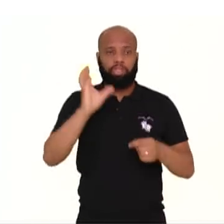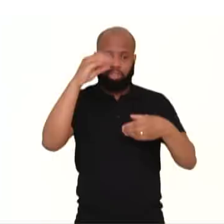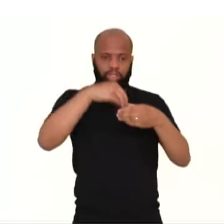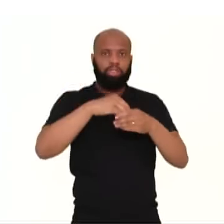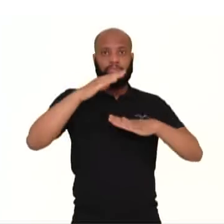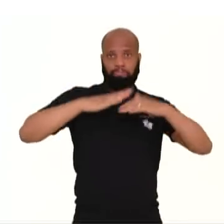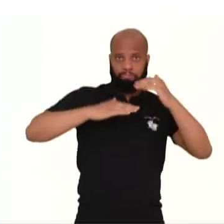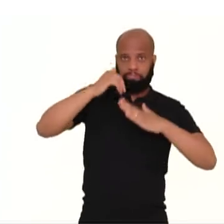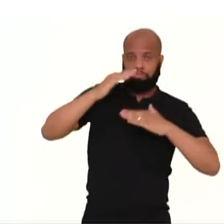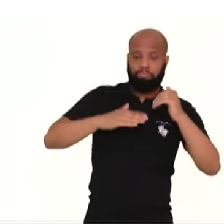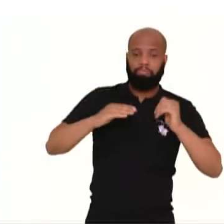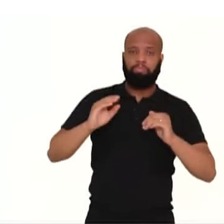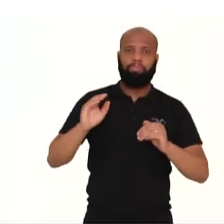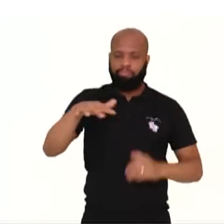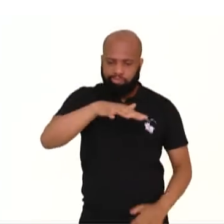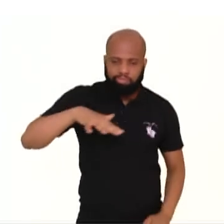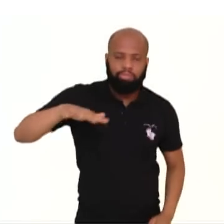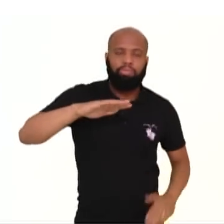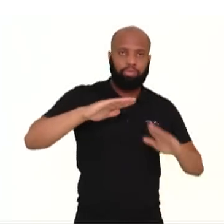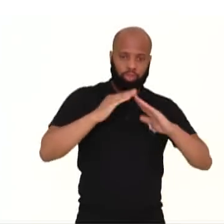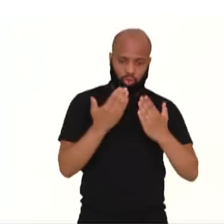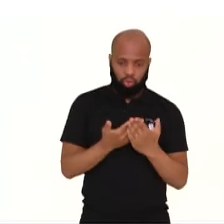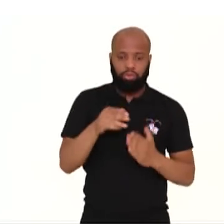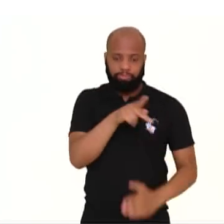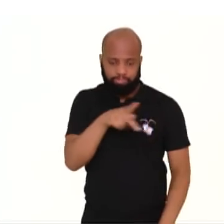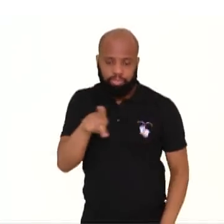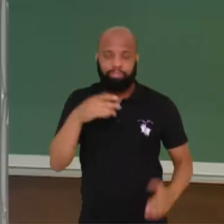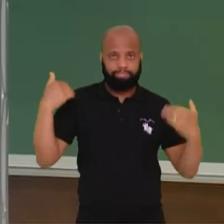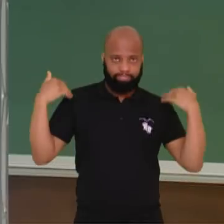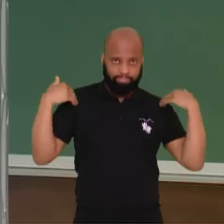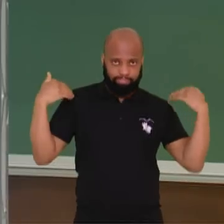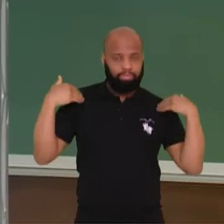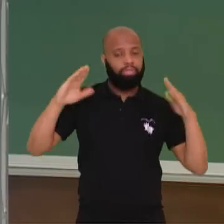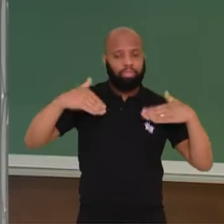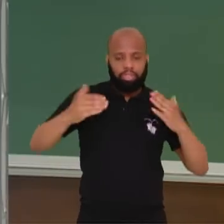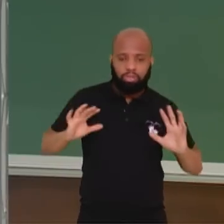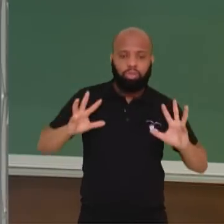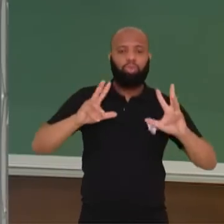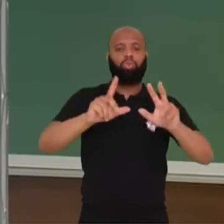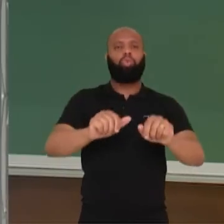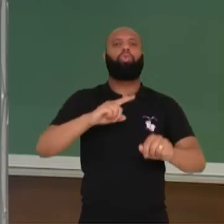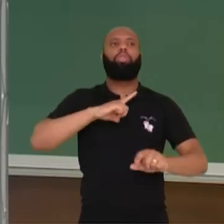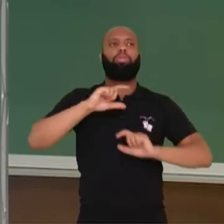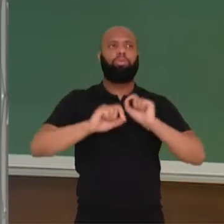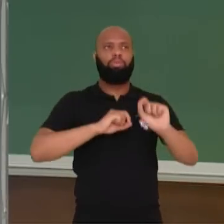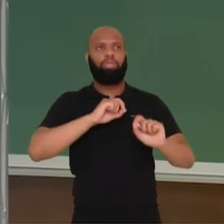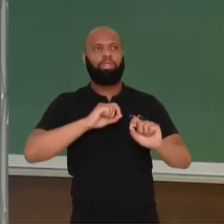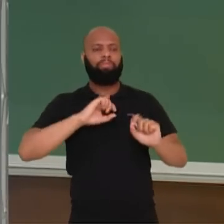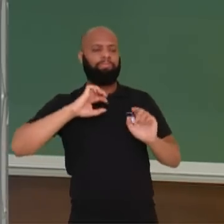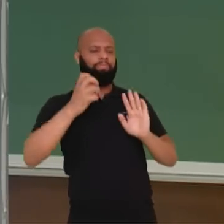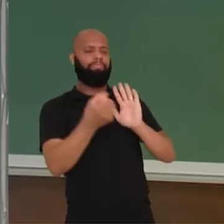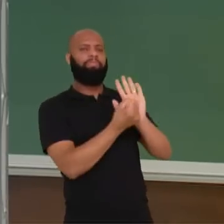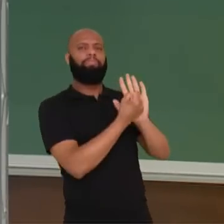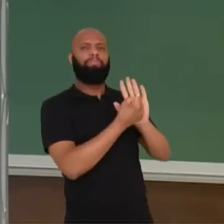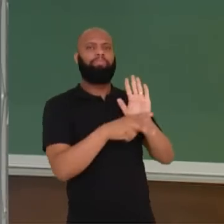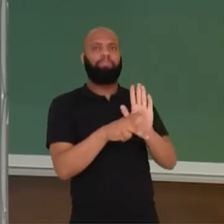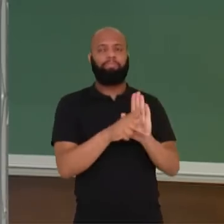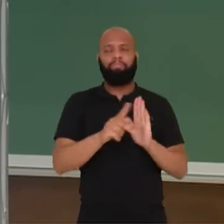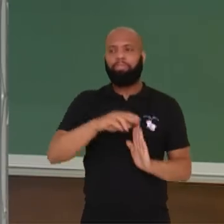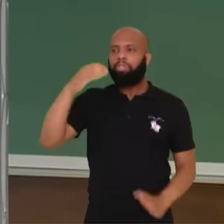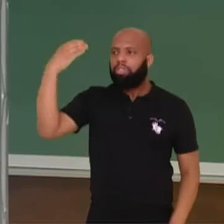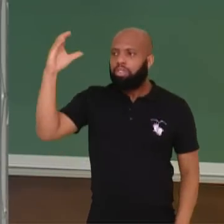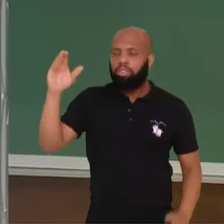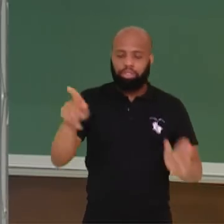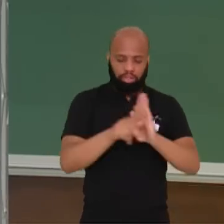educação física que atua na escola, o professor de educação física, então todos eles, o símbolo geral dessa ciência que